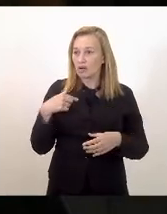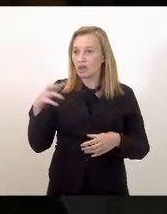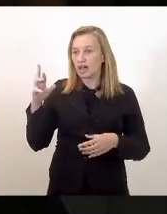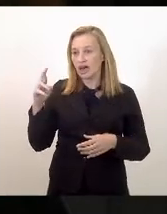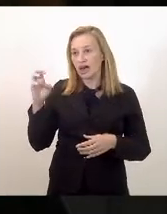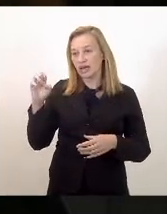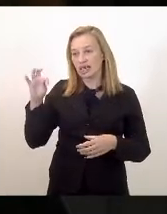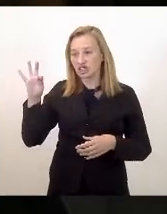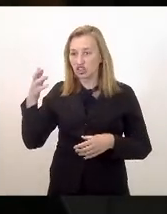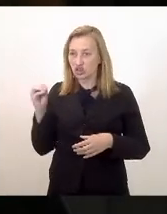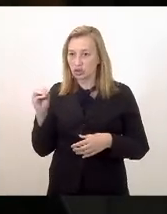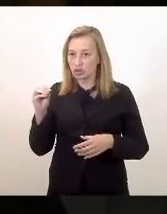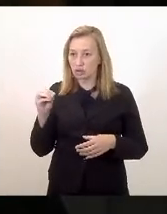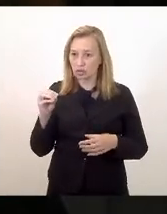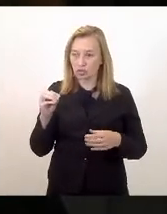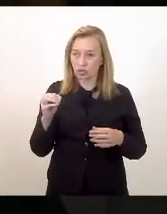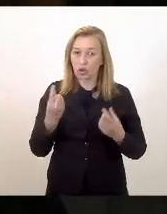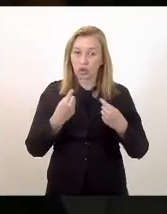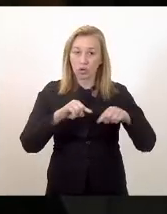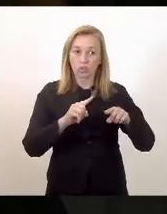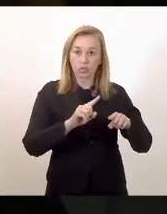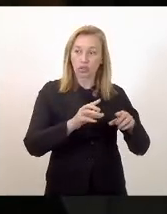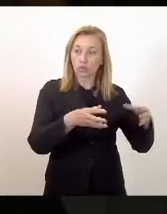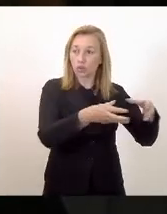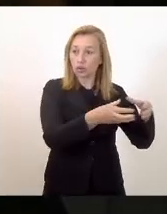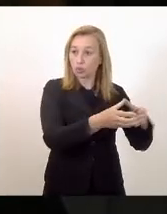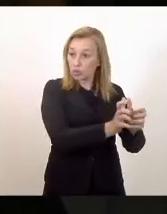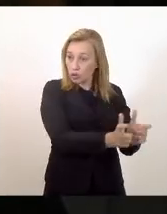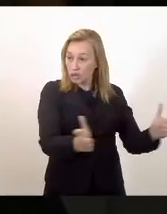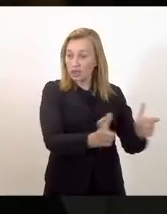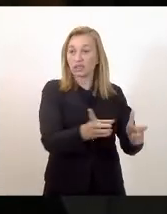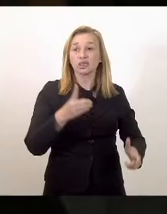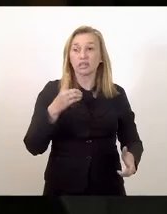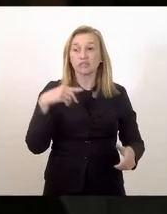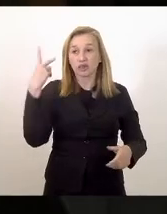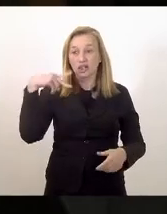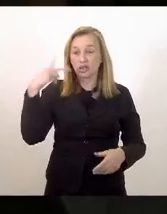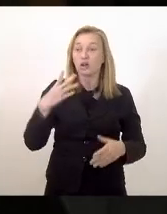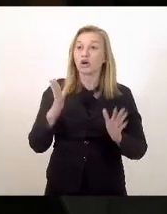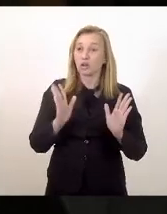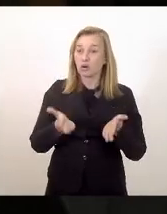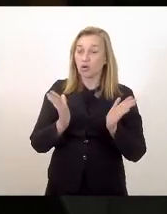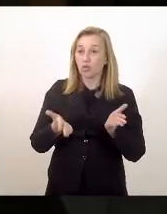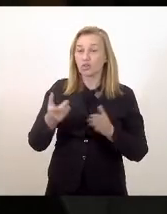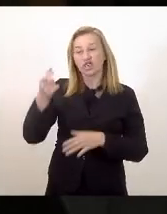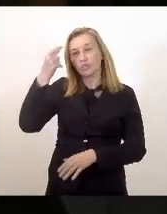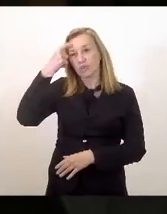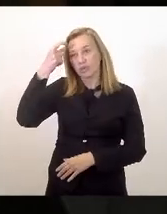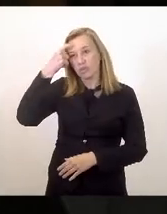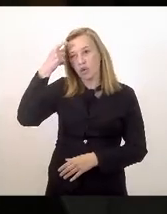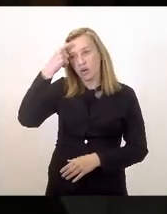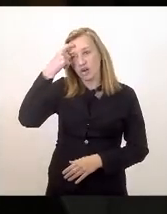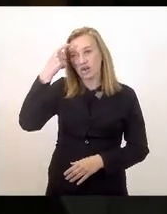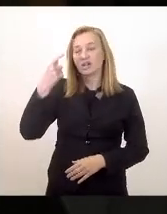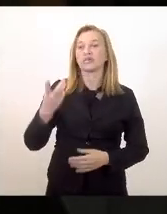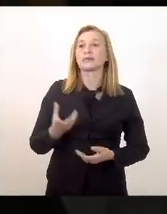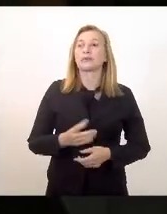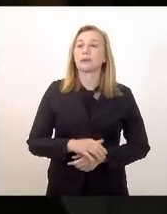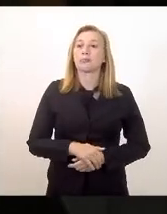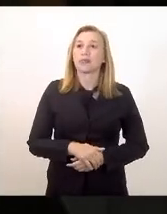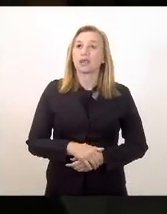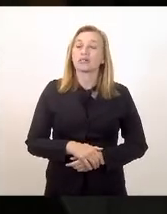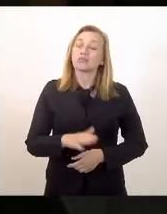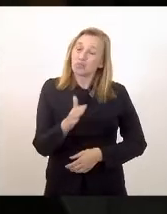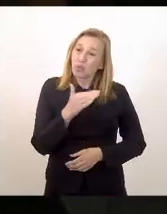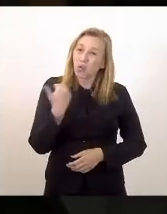gente equilibrava o jogo. E o Renatinho hoje teve sua memória revivida, ele que